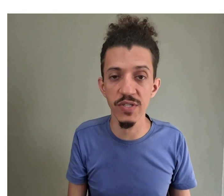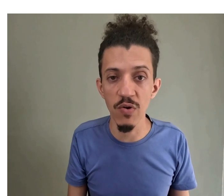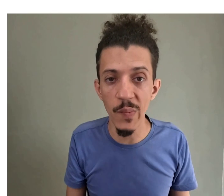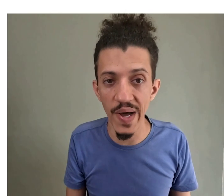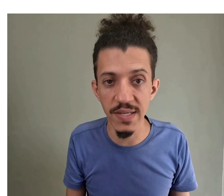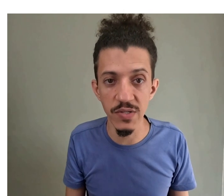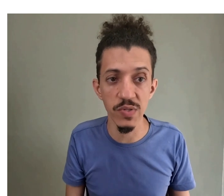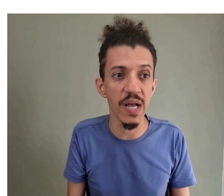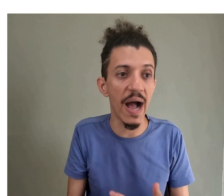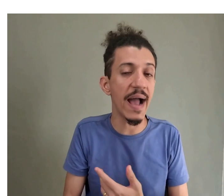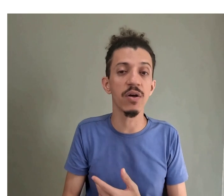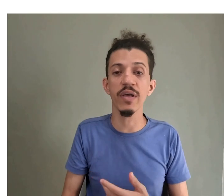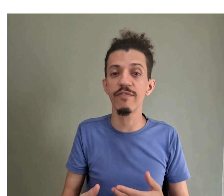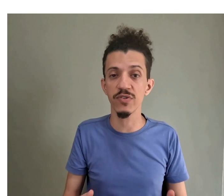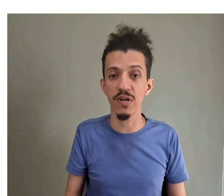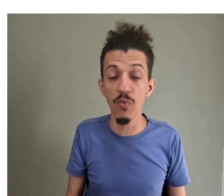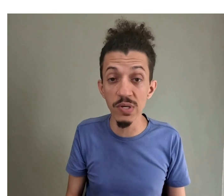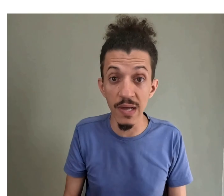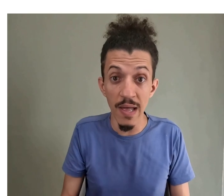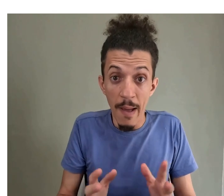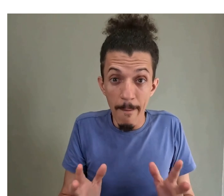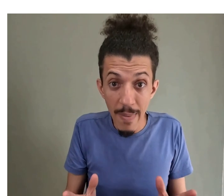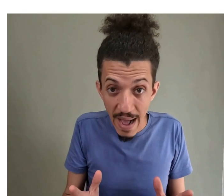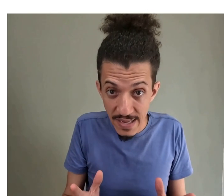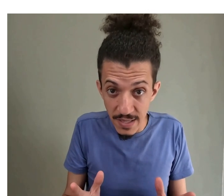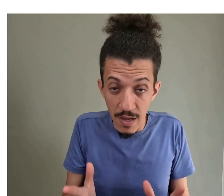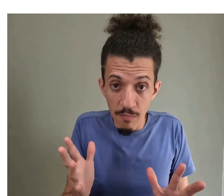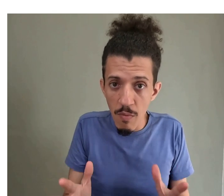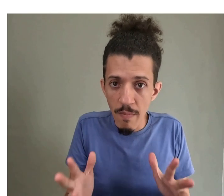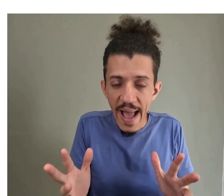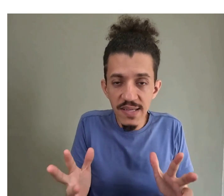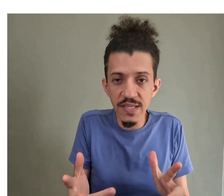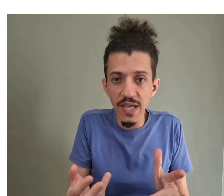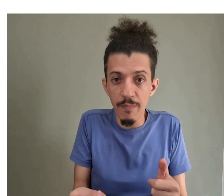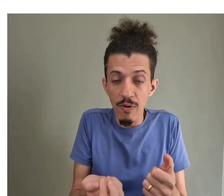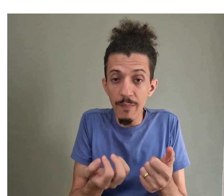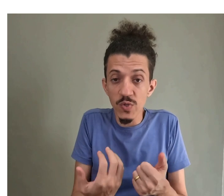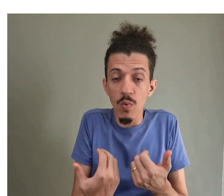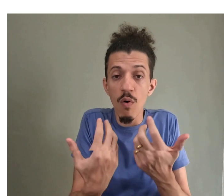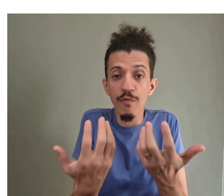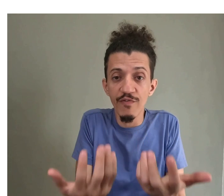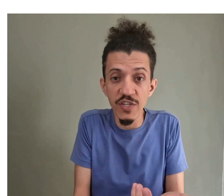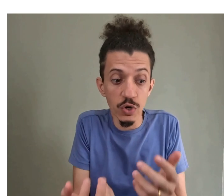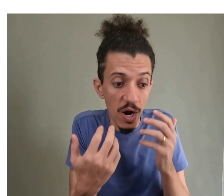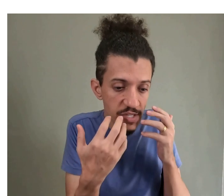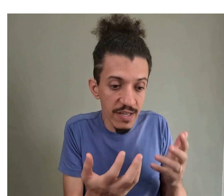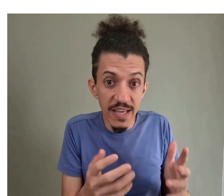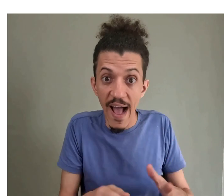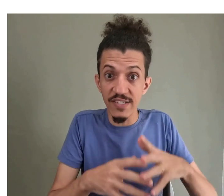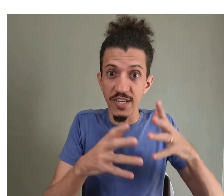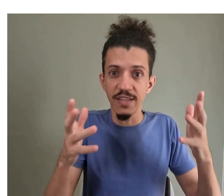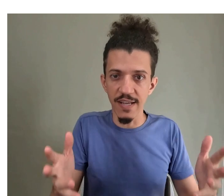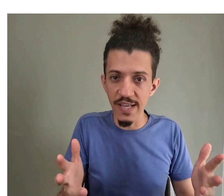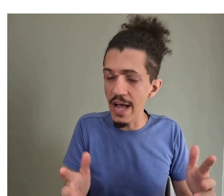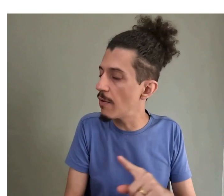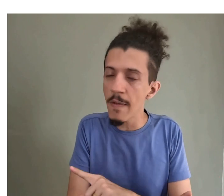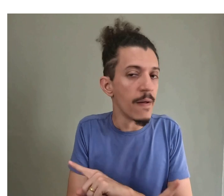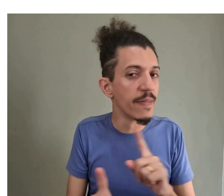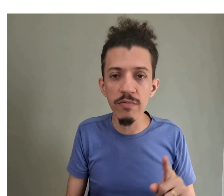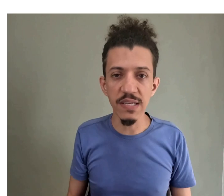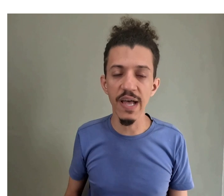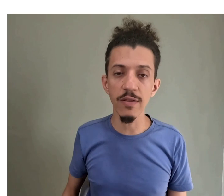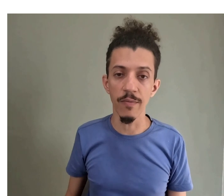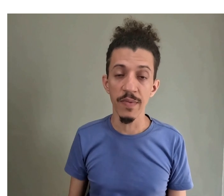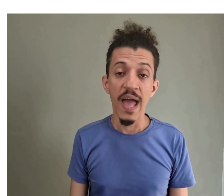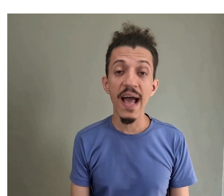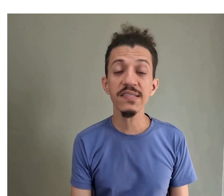gosta de acompanhar nas redes sociais, alguém fazendo uma música. Mas, por mais que para uma pessoa ouvinte, olha isso aqui e acha que está certo, não